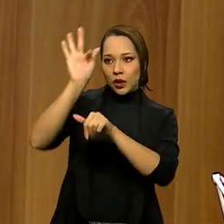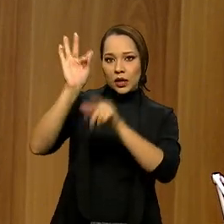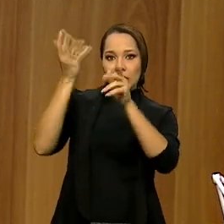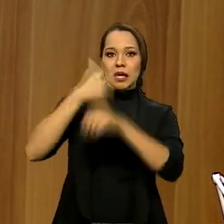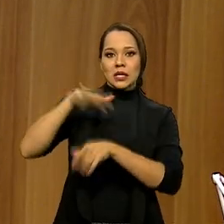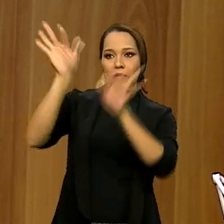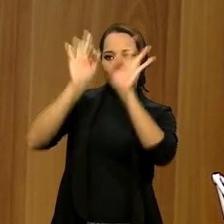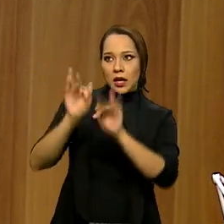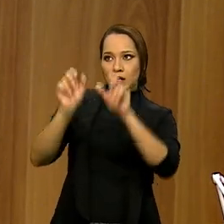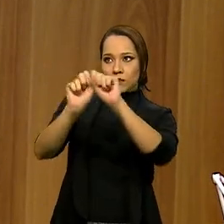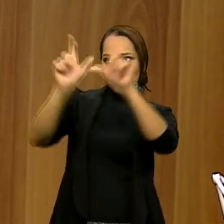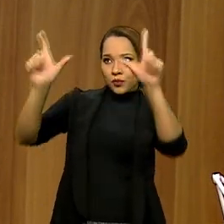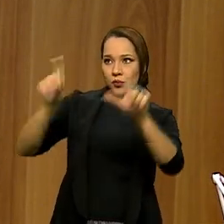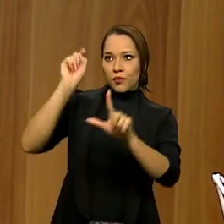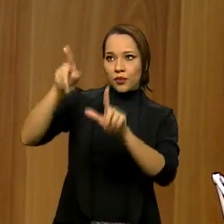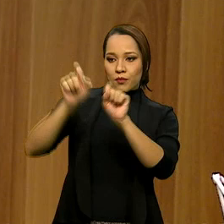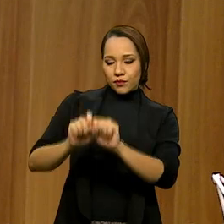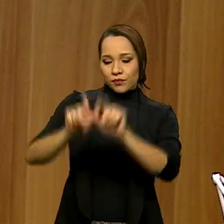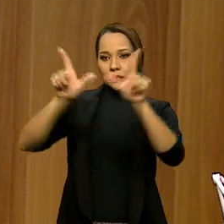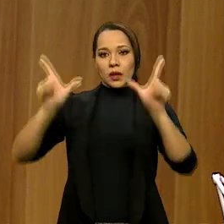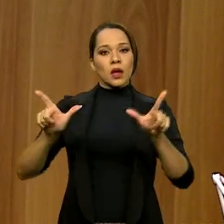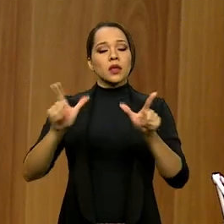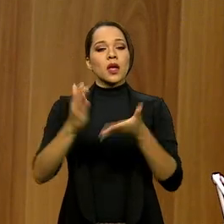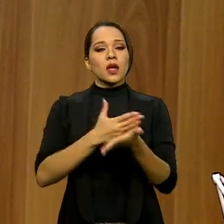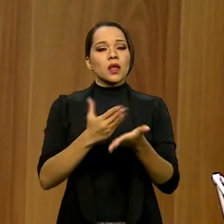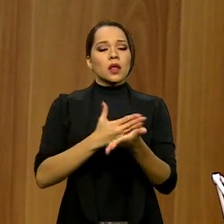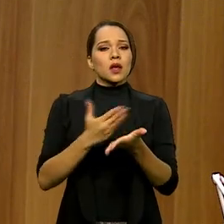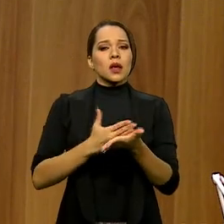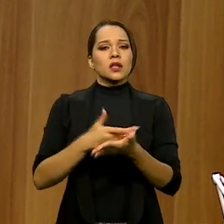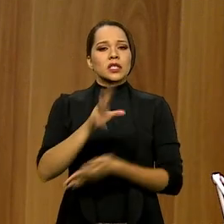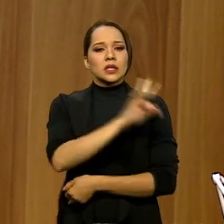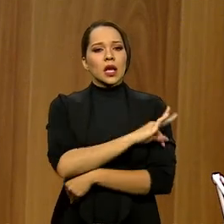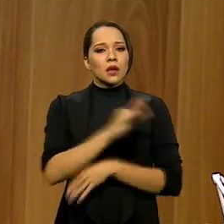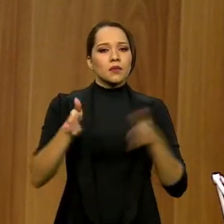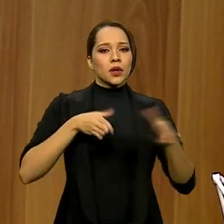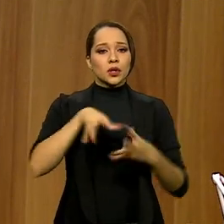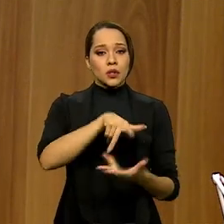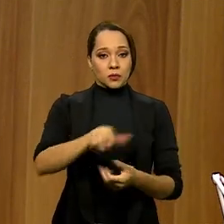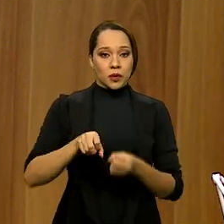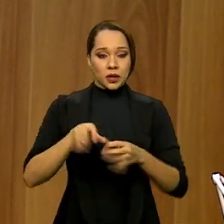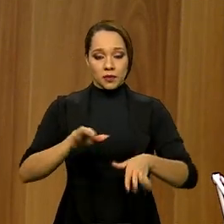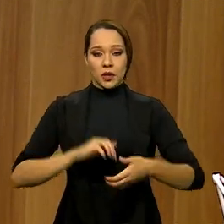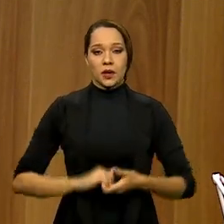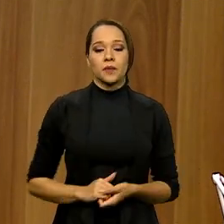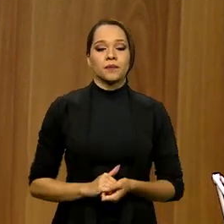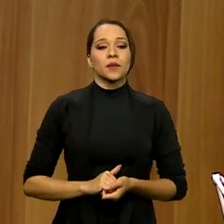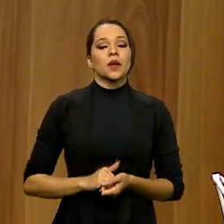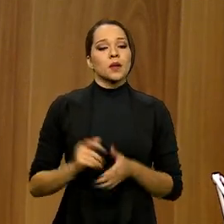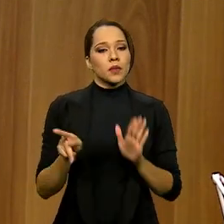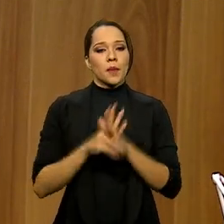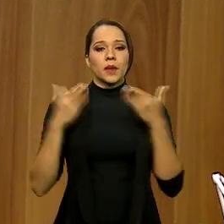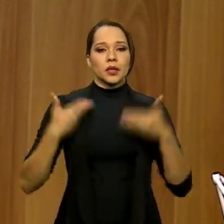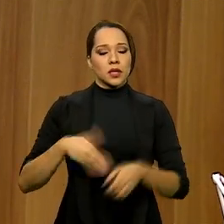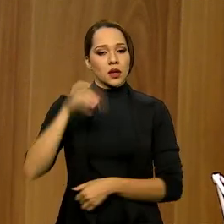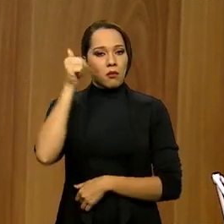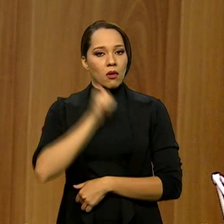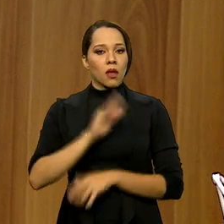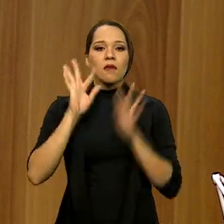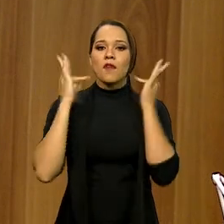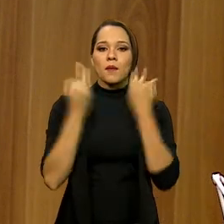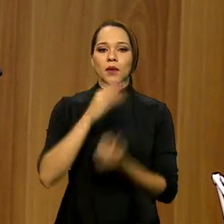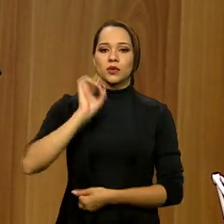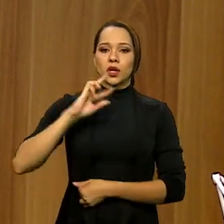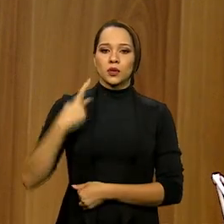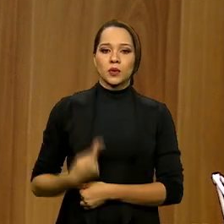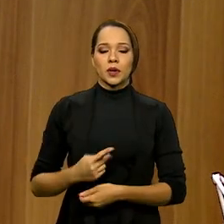entrarem lá está o caderno técnico de orientação nossa para esse período de pandemia, do Ministério da Mulher, da Família e dos Direitos Humanos